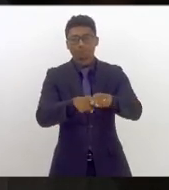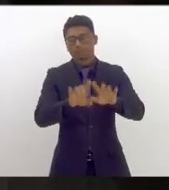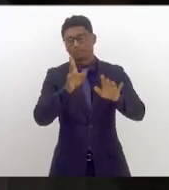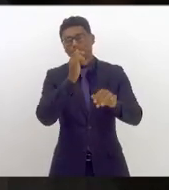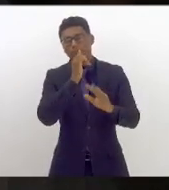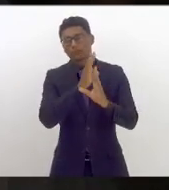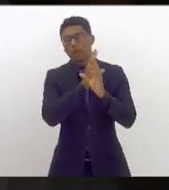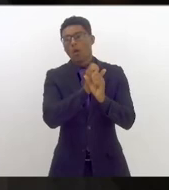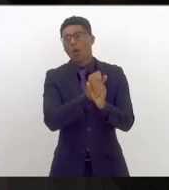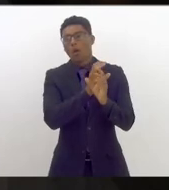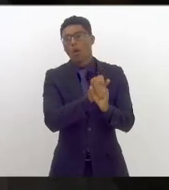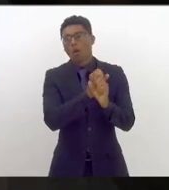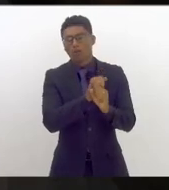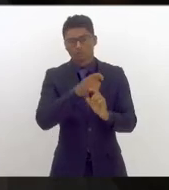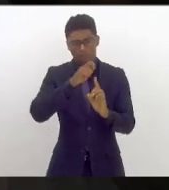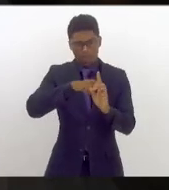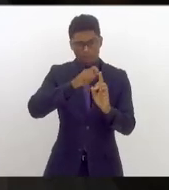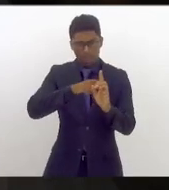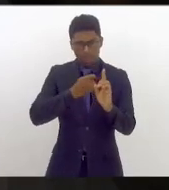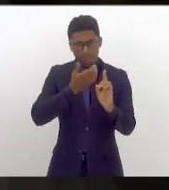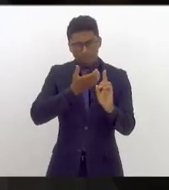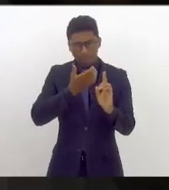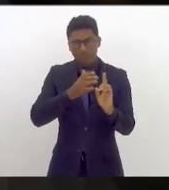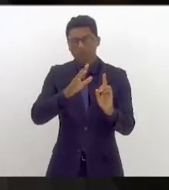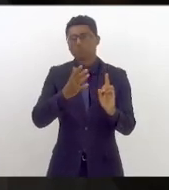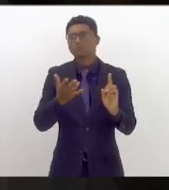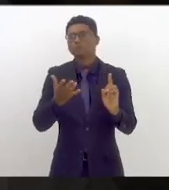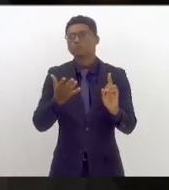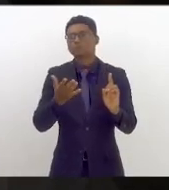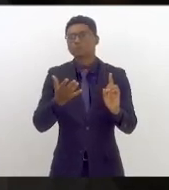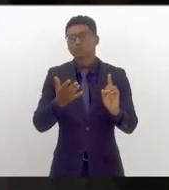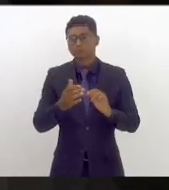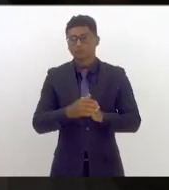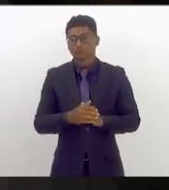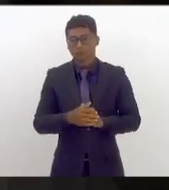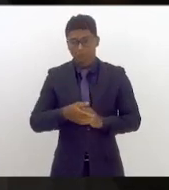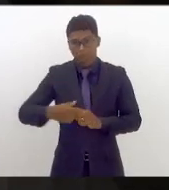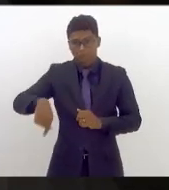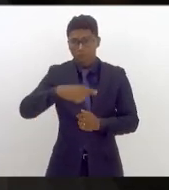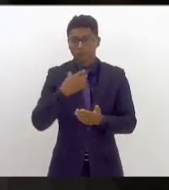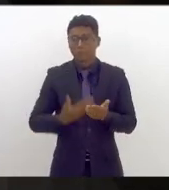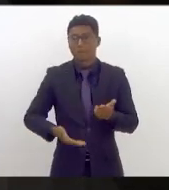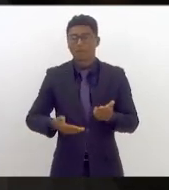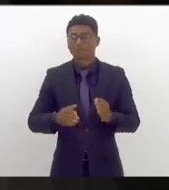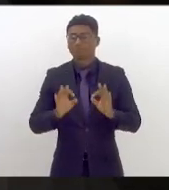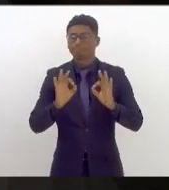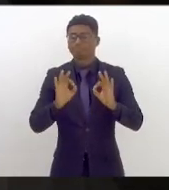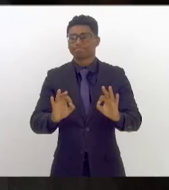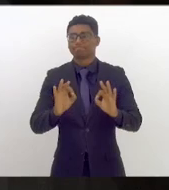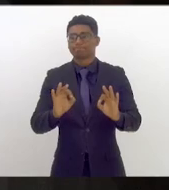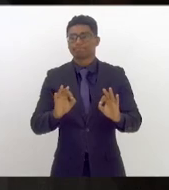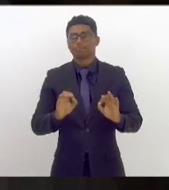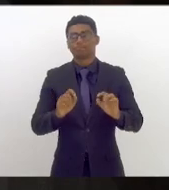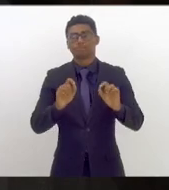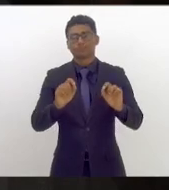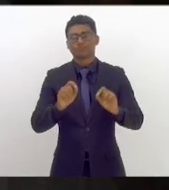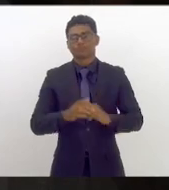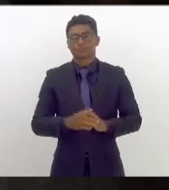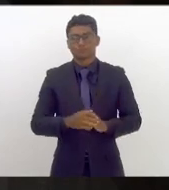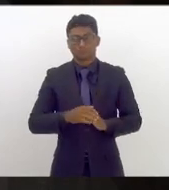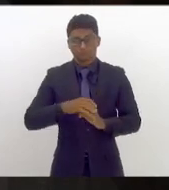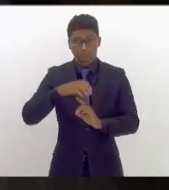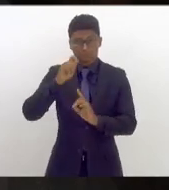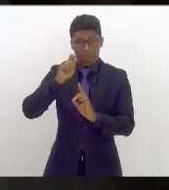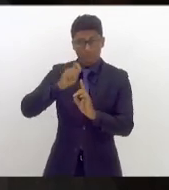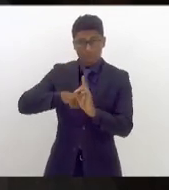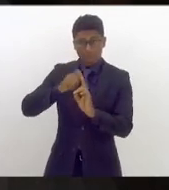o mês de dezembro não acabou, no mínimo, vamos perder, no mínimo, do mês 7 para